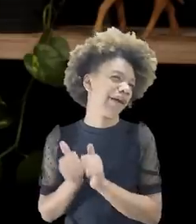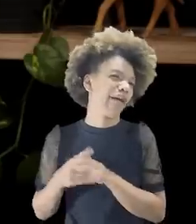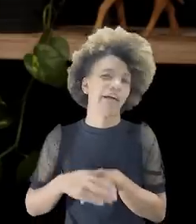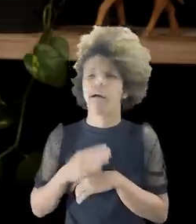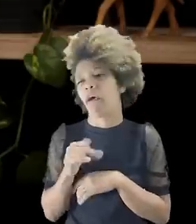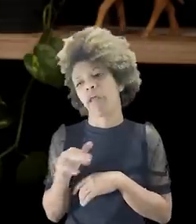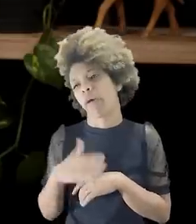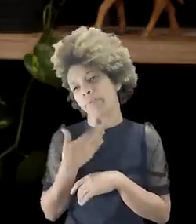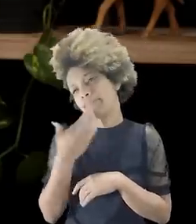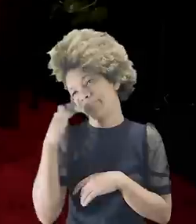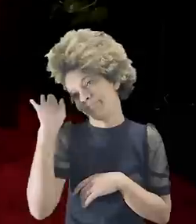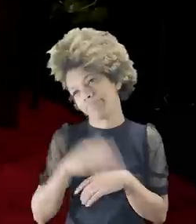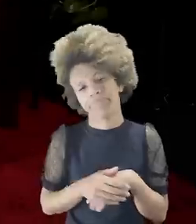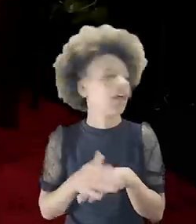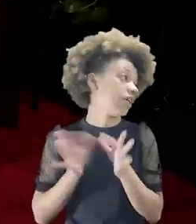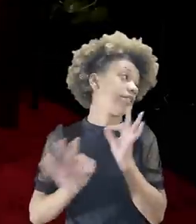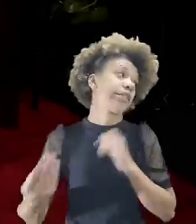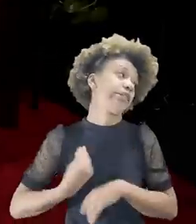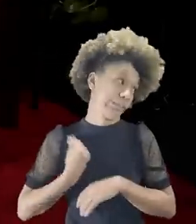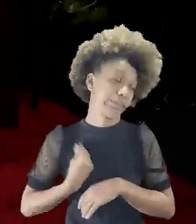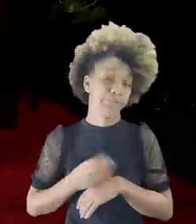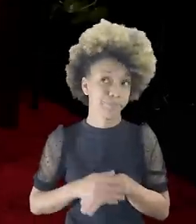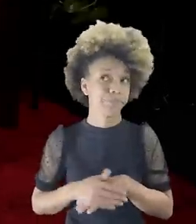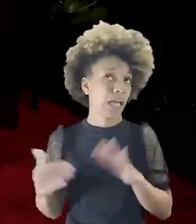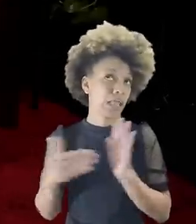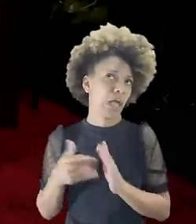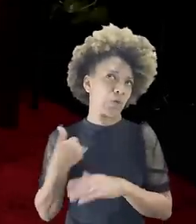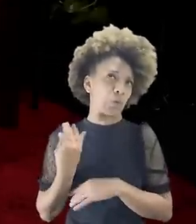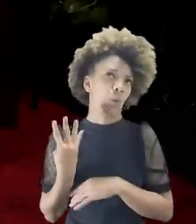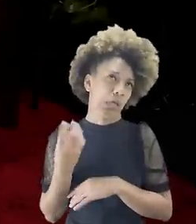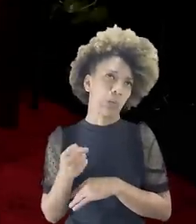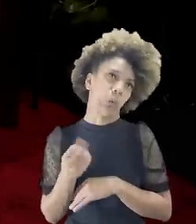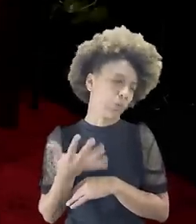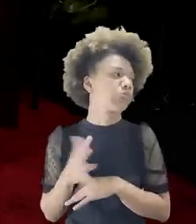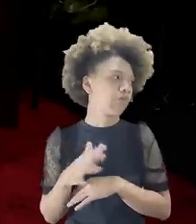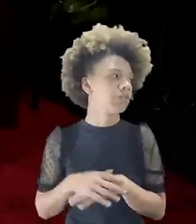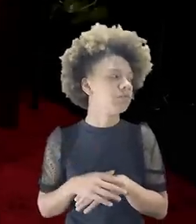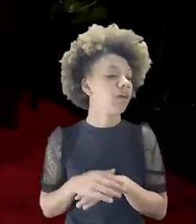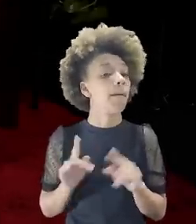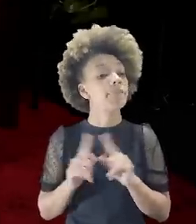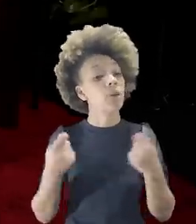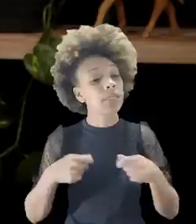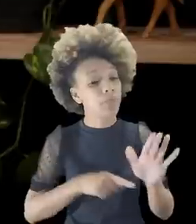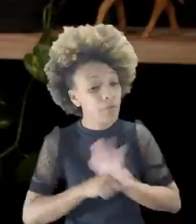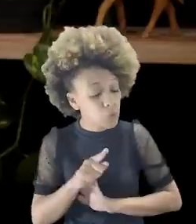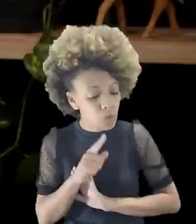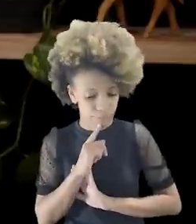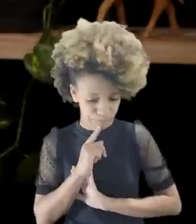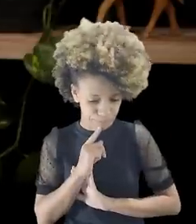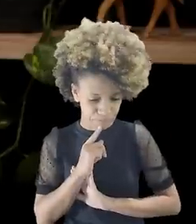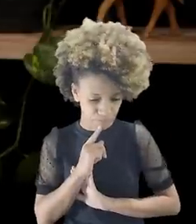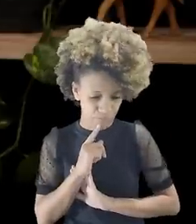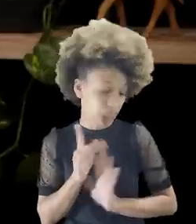cara vai jogar na arábica Arábia estendeu a vida do cara né o cara vai ter uns 48 tal eu preciso fazer uma pergunta